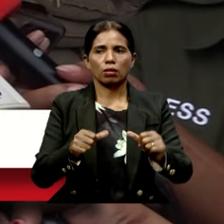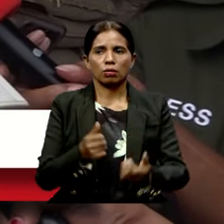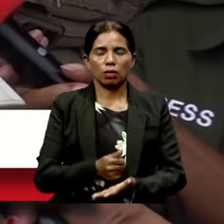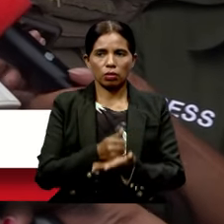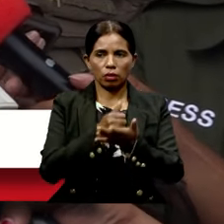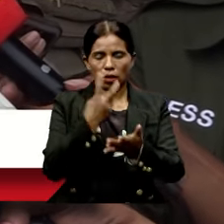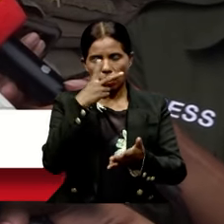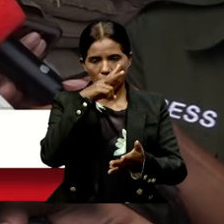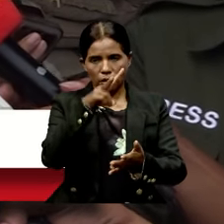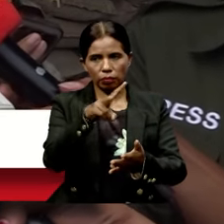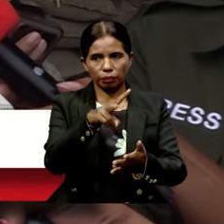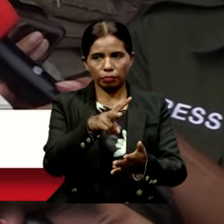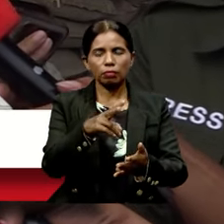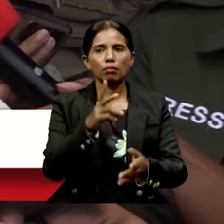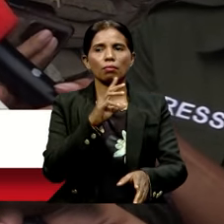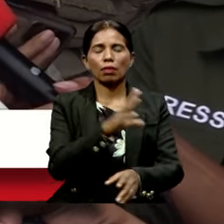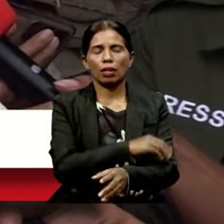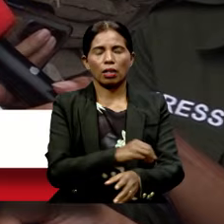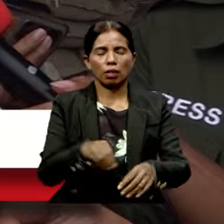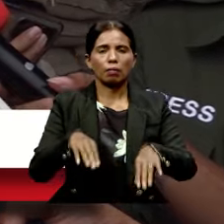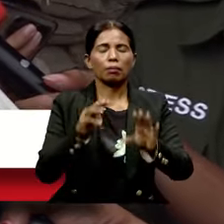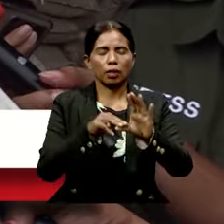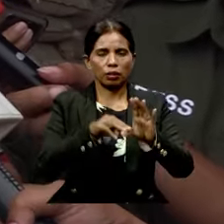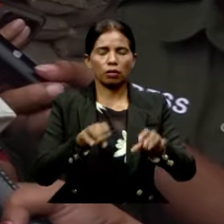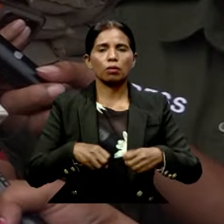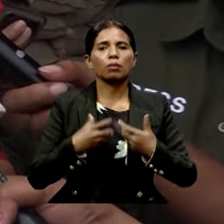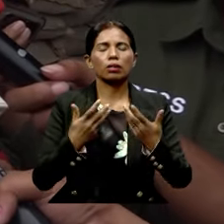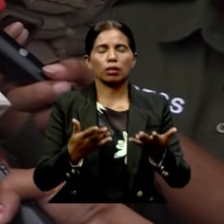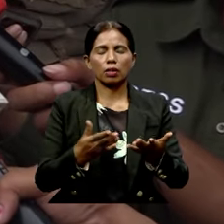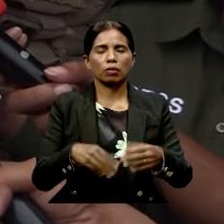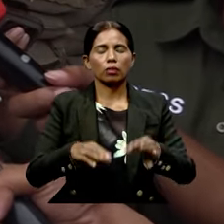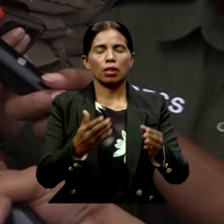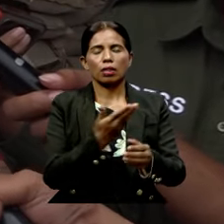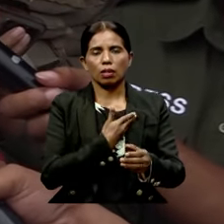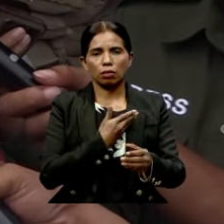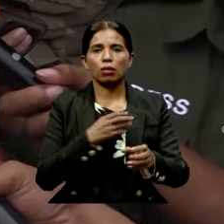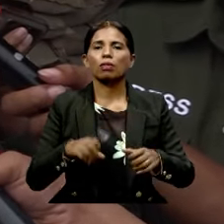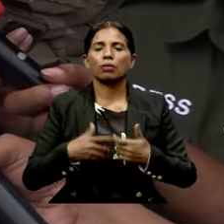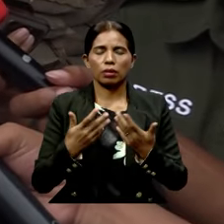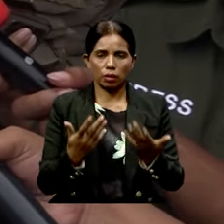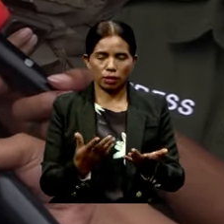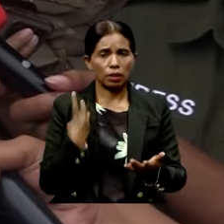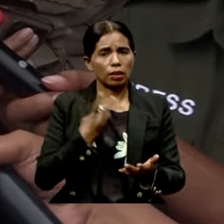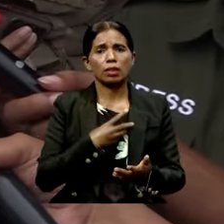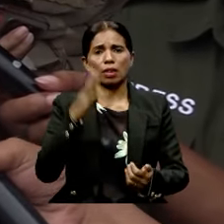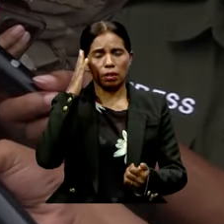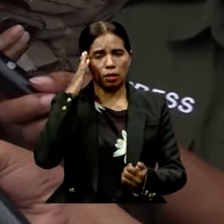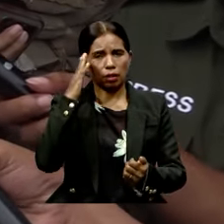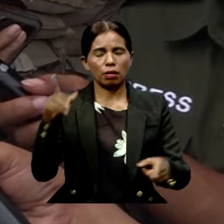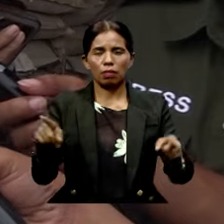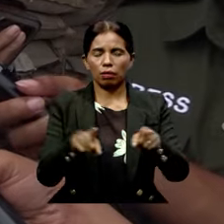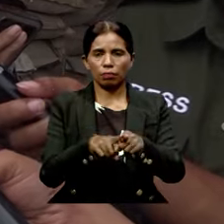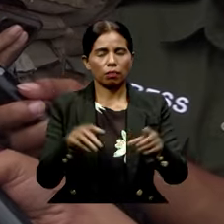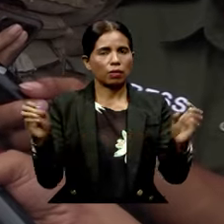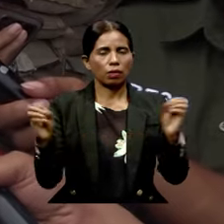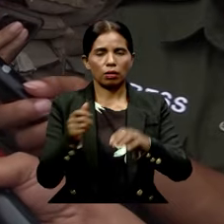mercado, a realidade do mercado, né? Halunsa, para a fluctuação, preço, né? Lá o halunsa. E da tene kata kanesan, lá o